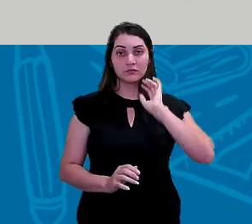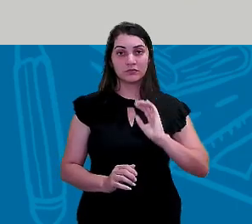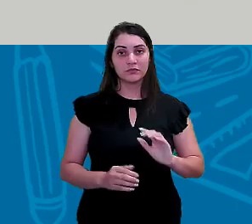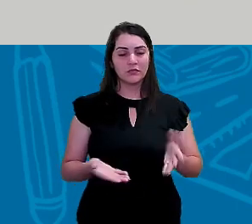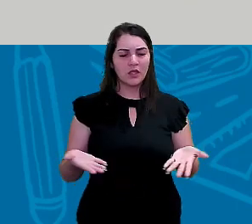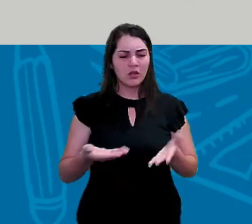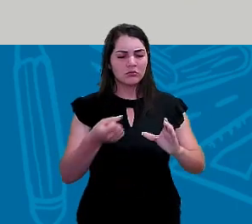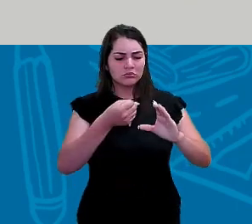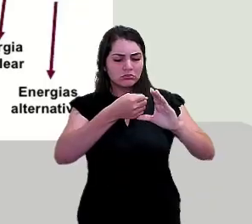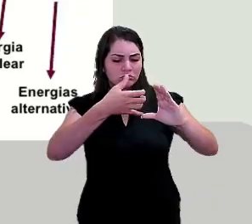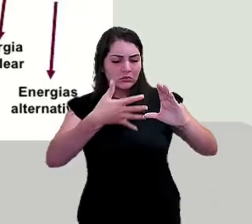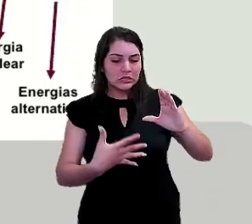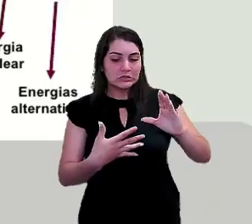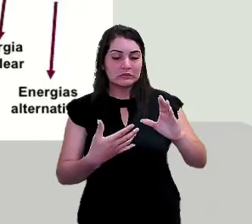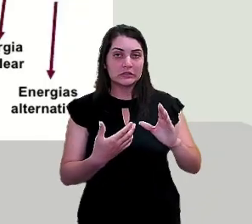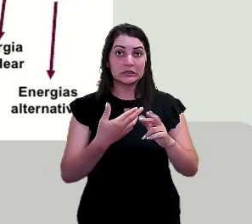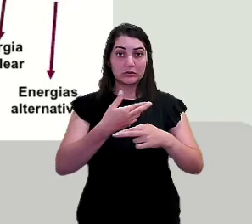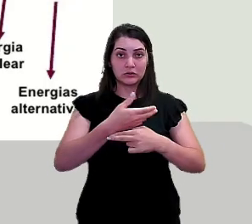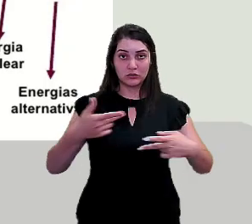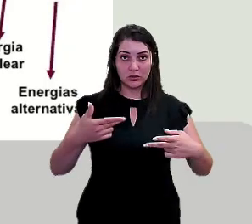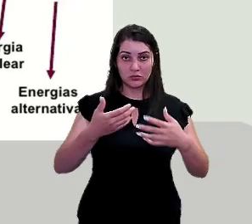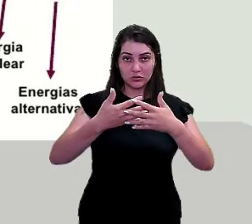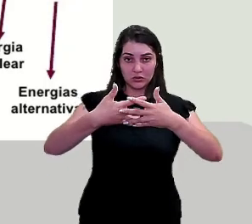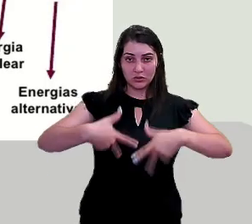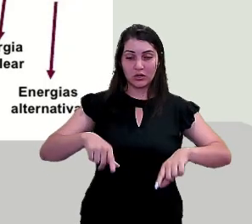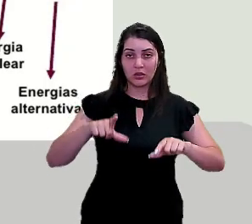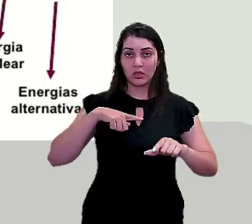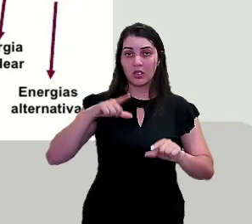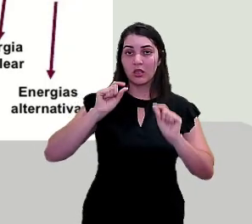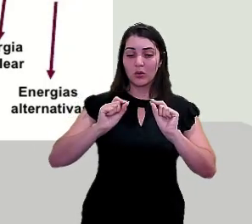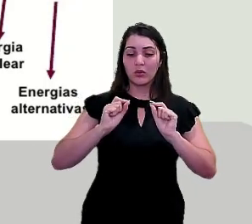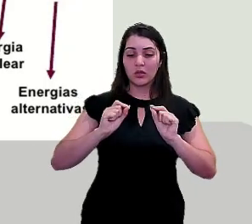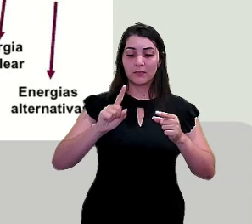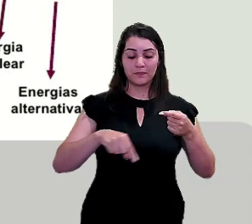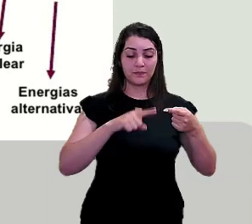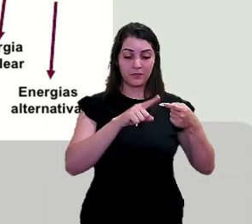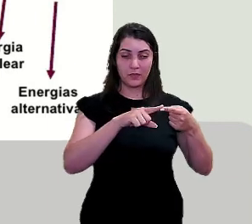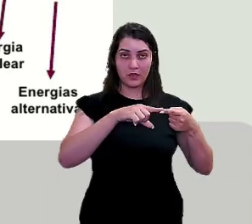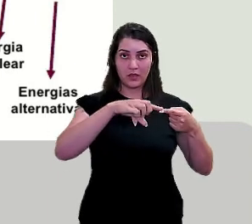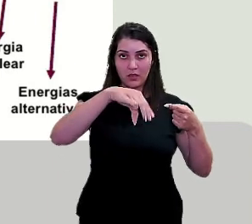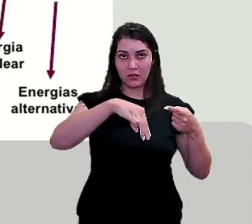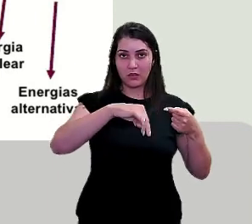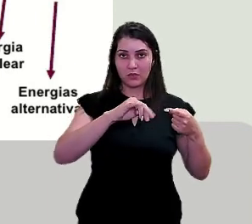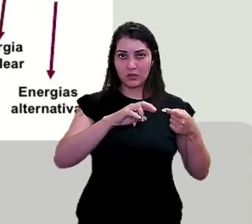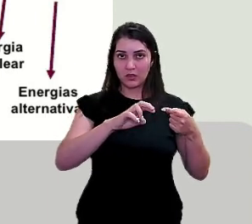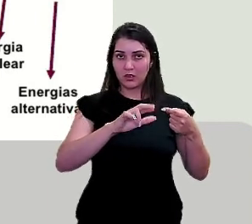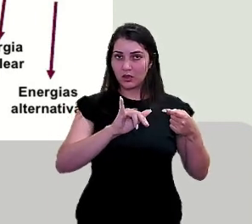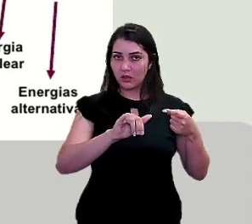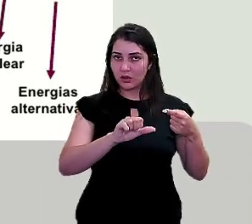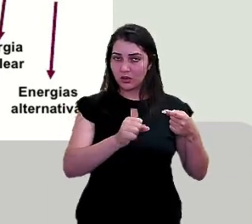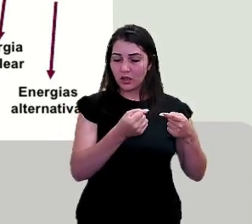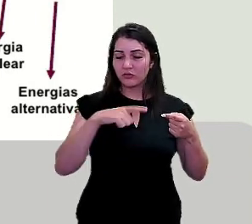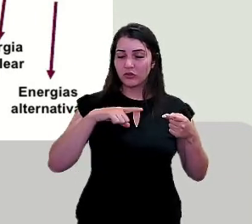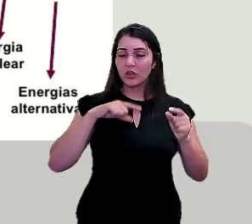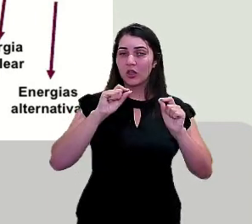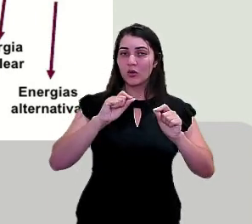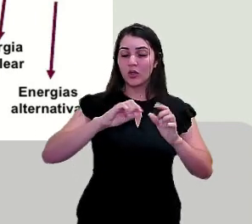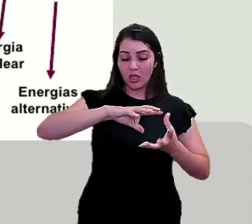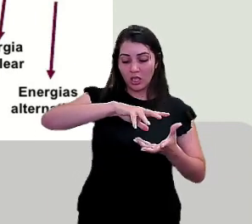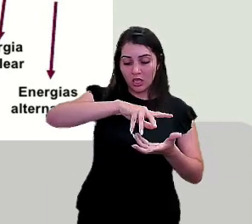Classificação dos recursos naturais. Eu tenho os minerais. Certo? Que são as matérias que constituem a crosta terrestre, é o caso